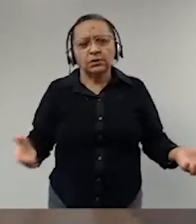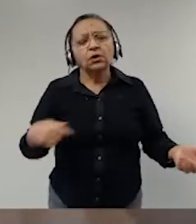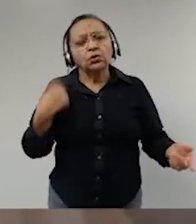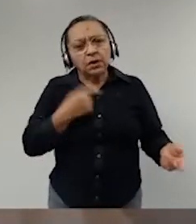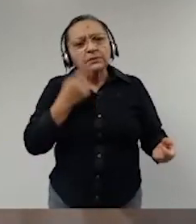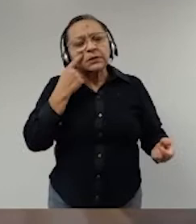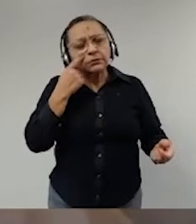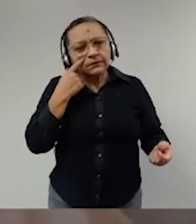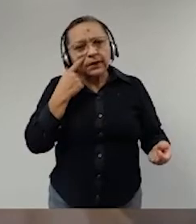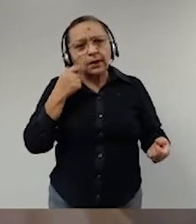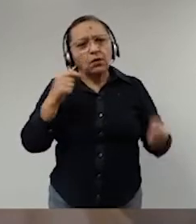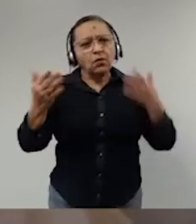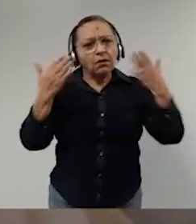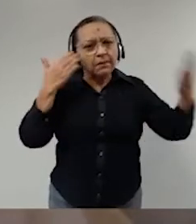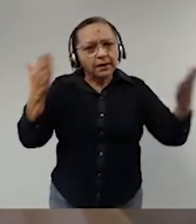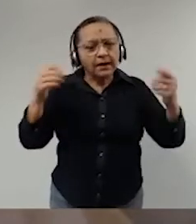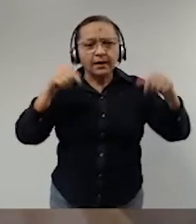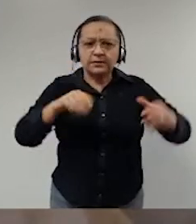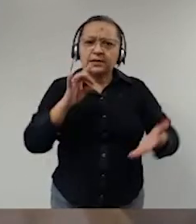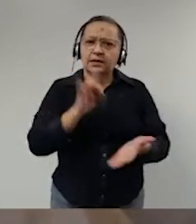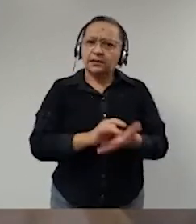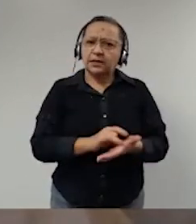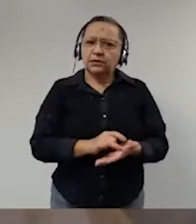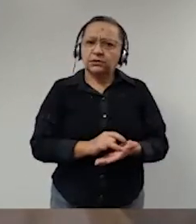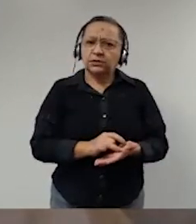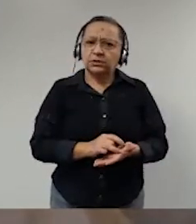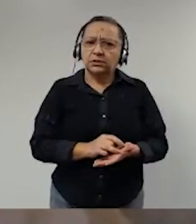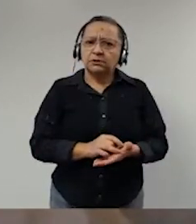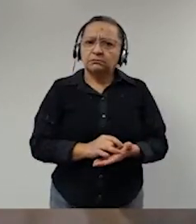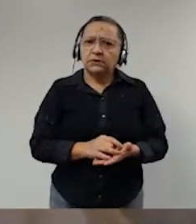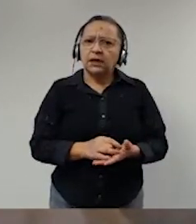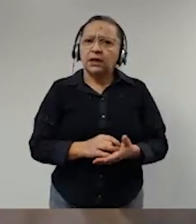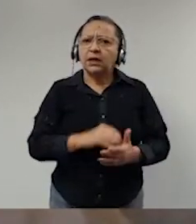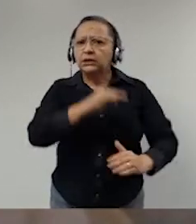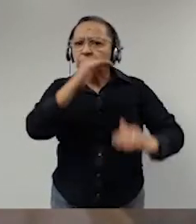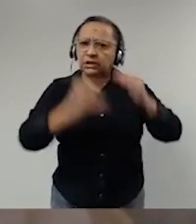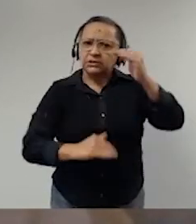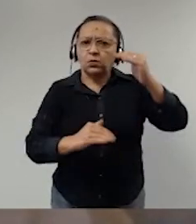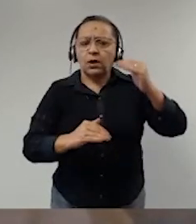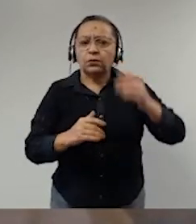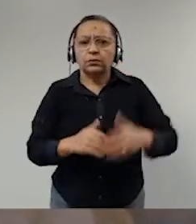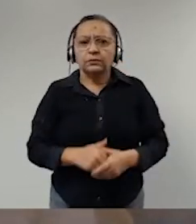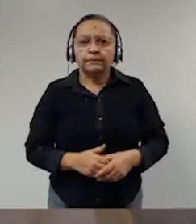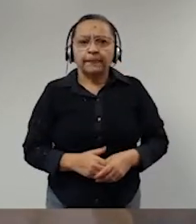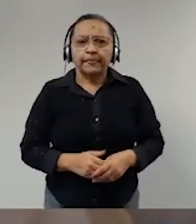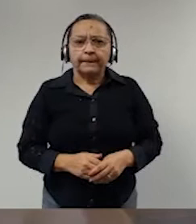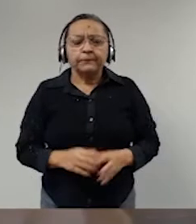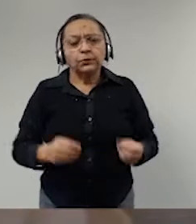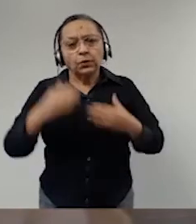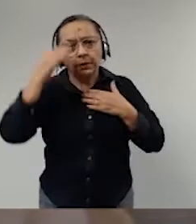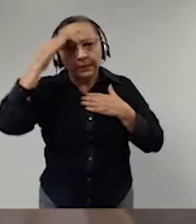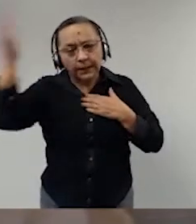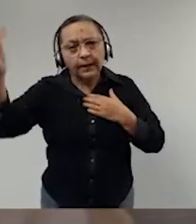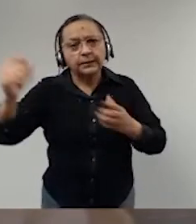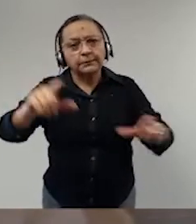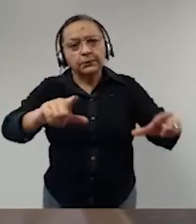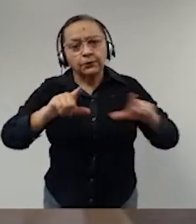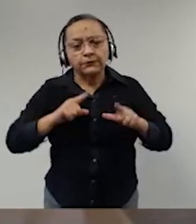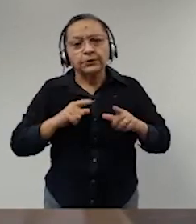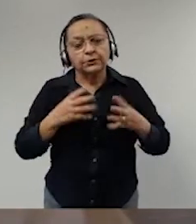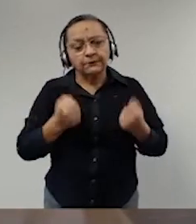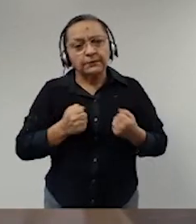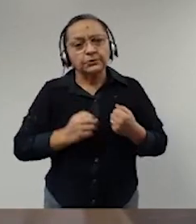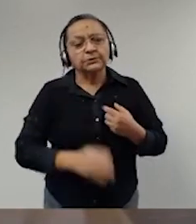olhares num ponto comum de enfrentamento dessa realidade tão injusta e desigual. Muito obrigado pelo convite e vamos ao debate.